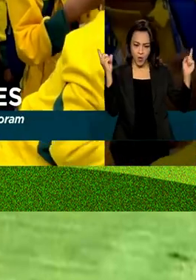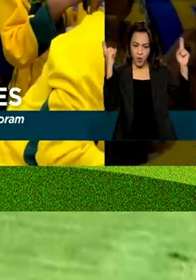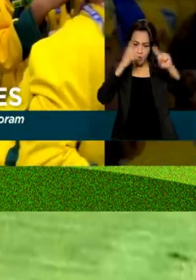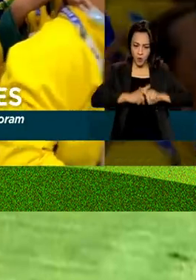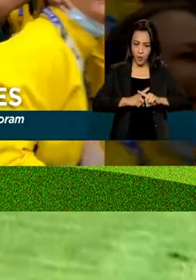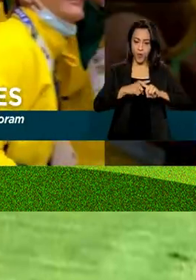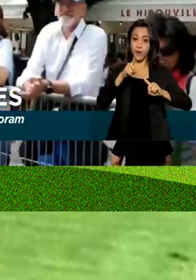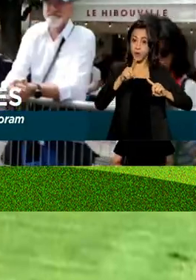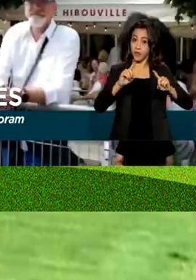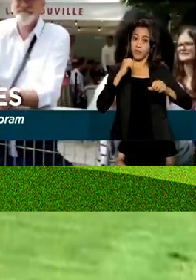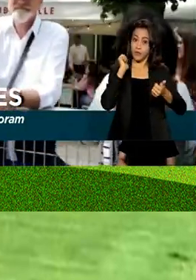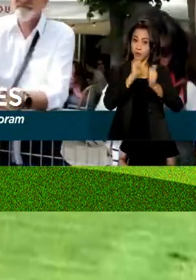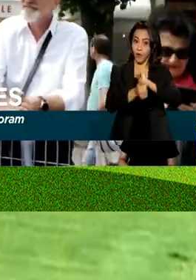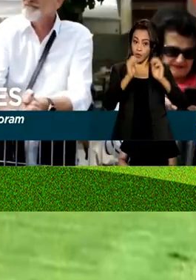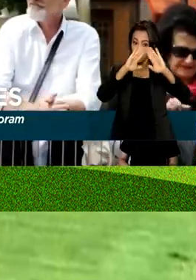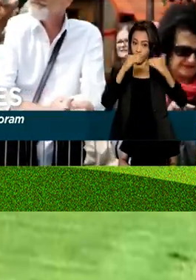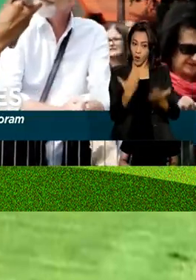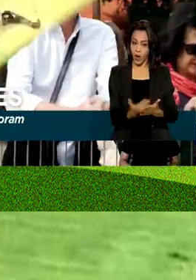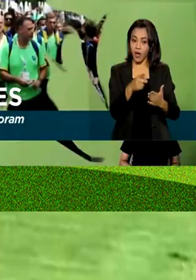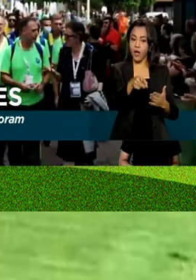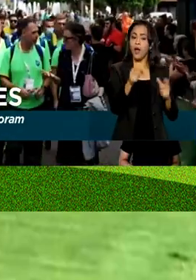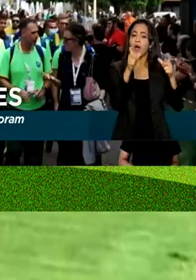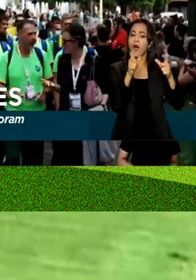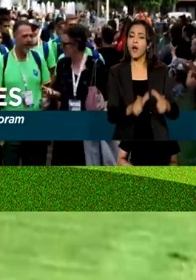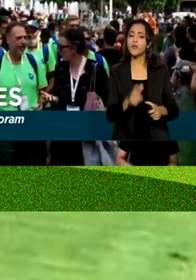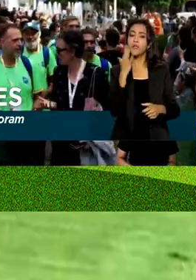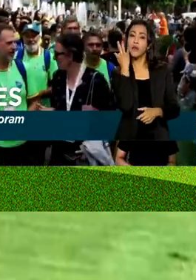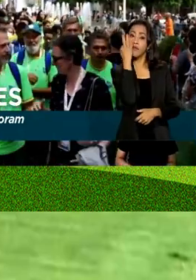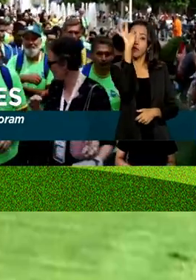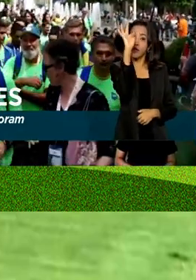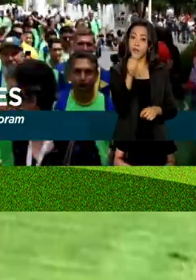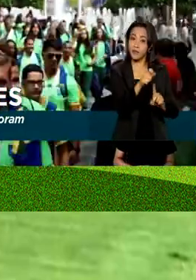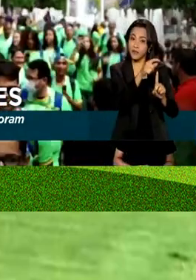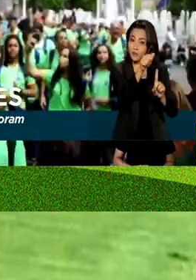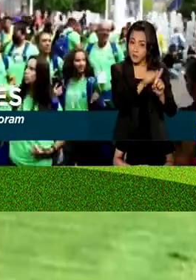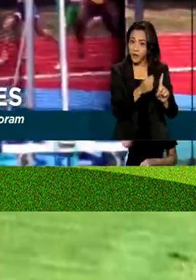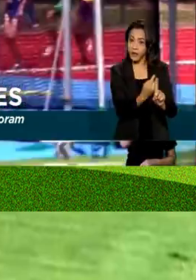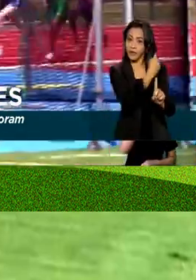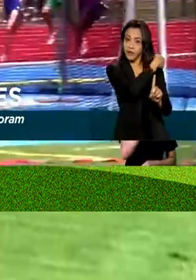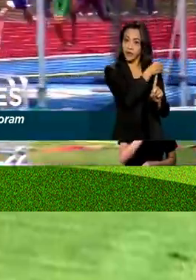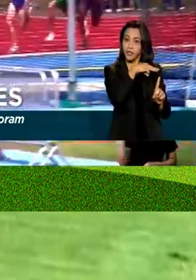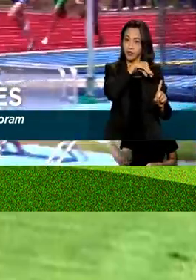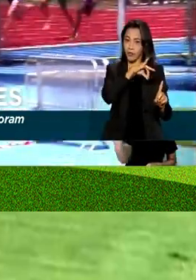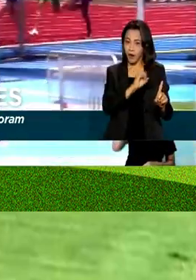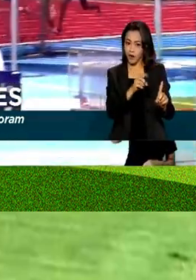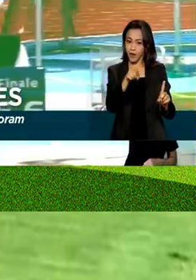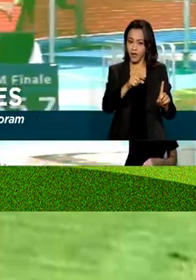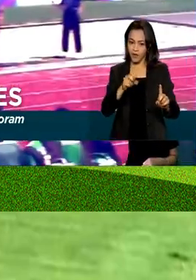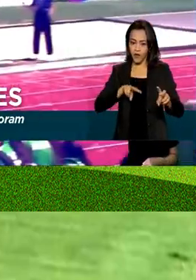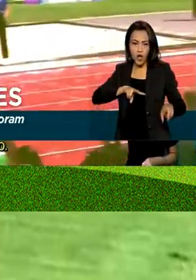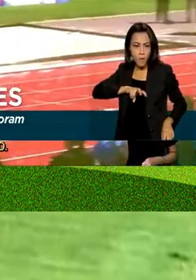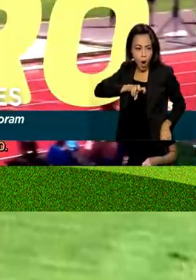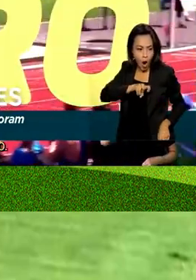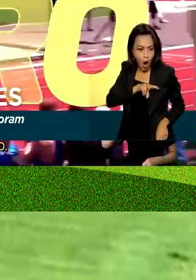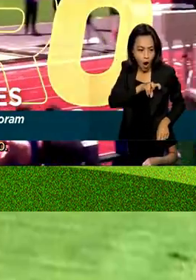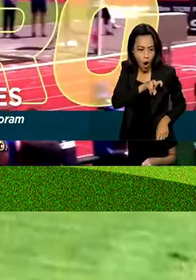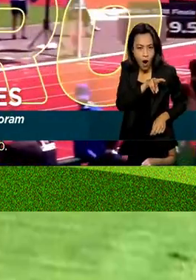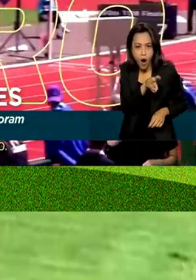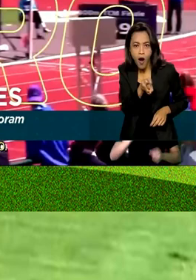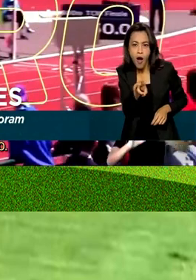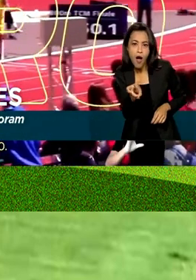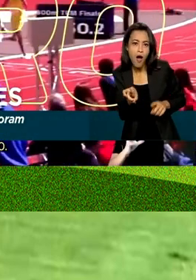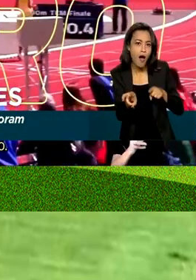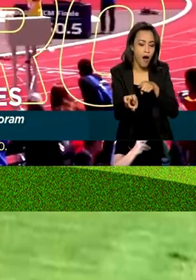Olimpíadas Escolares que foram recebidos no Palácio do Planalto. Uma competição que foi realizada na França em maio e